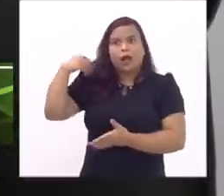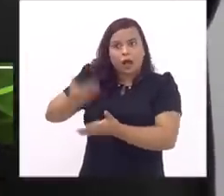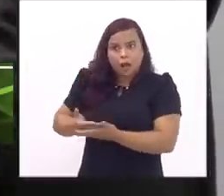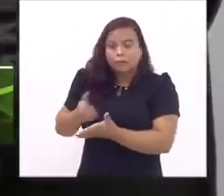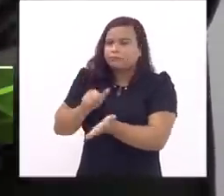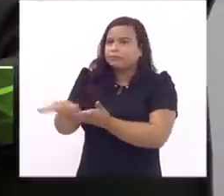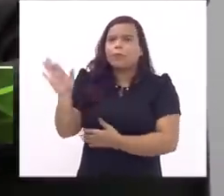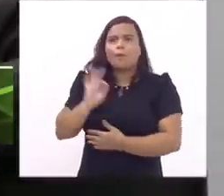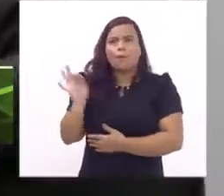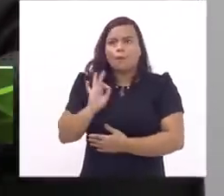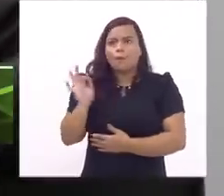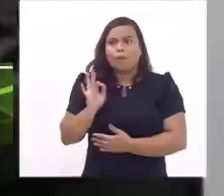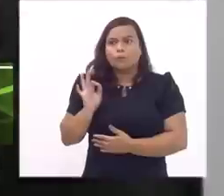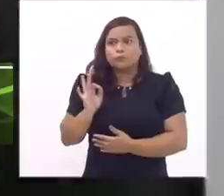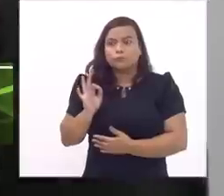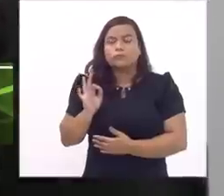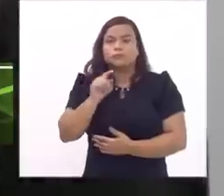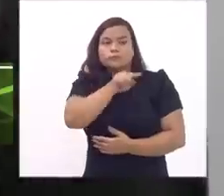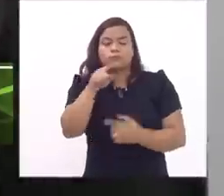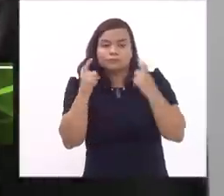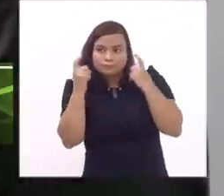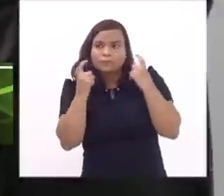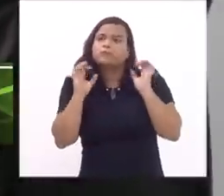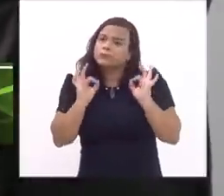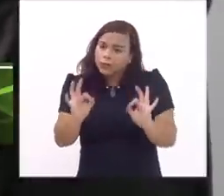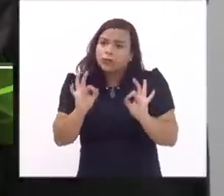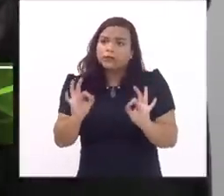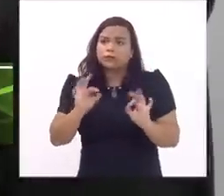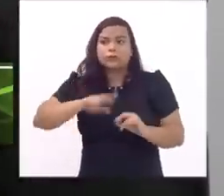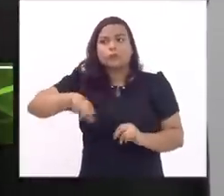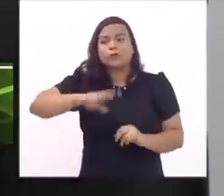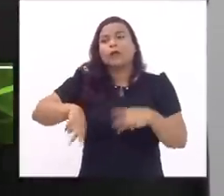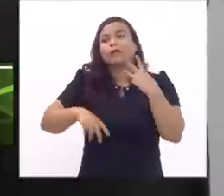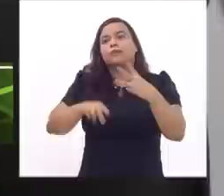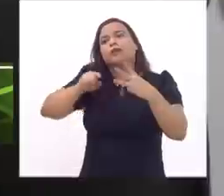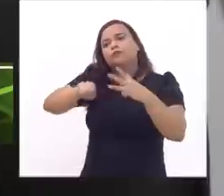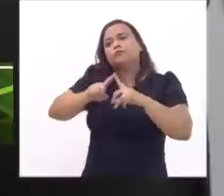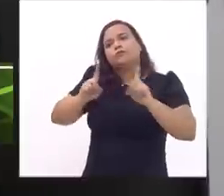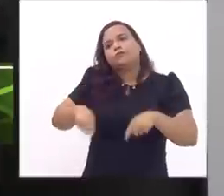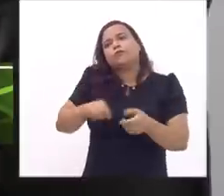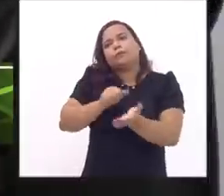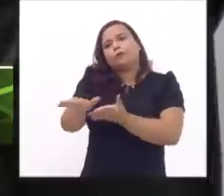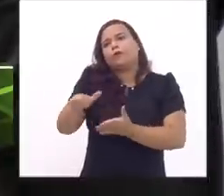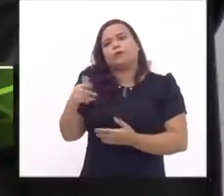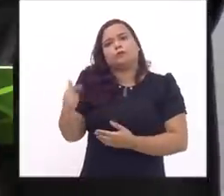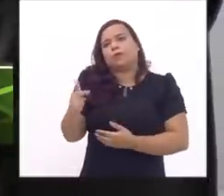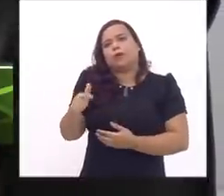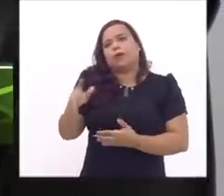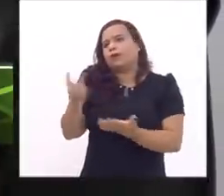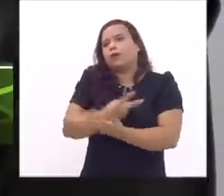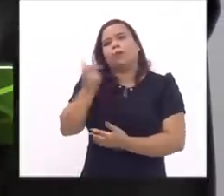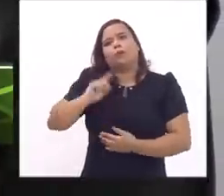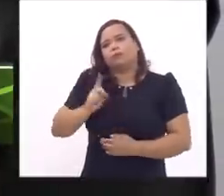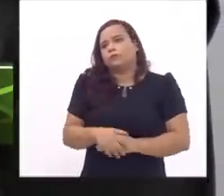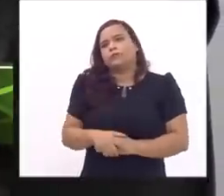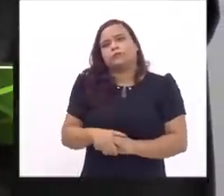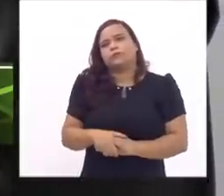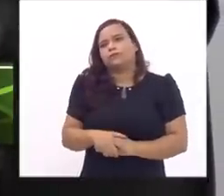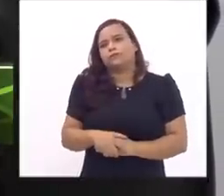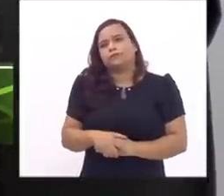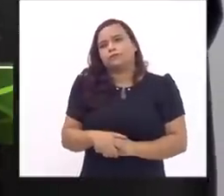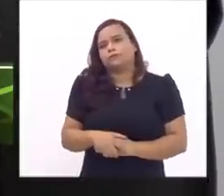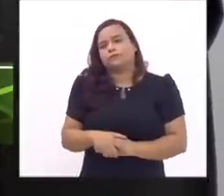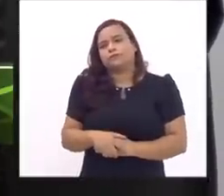servidor, absolutamente legítima, mas nós não estamos falando aqui de 3 mil funcionários que foram demitidos. Isso não aconteceu.